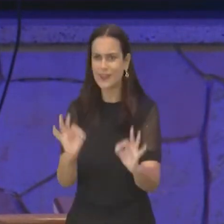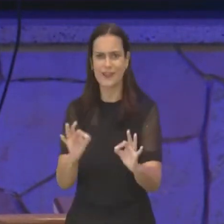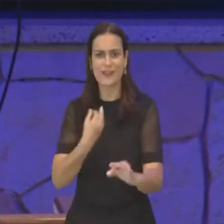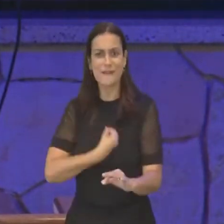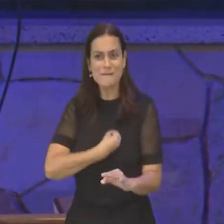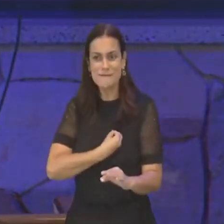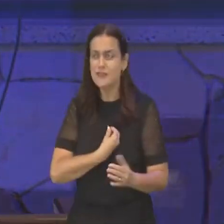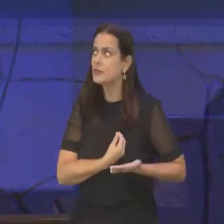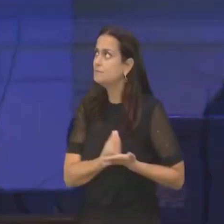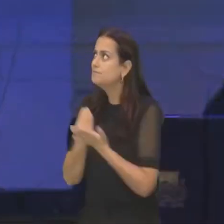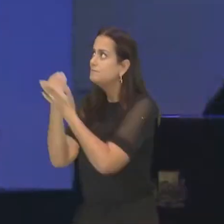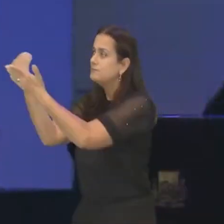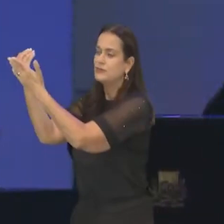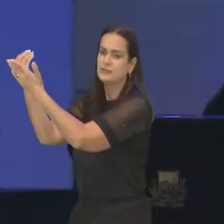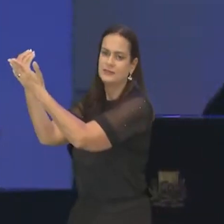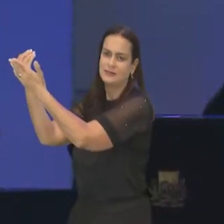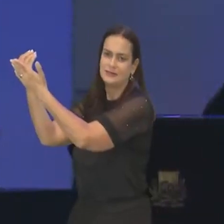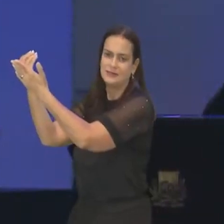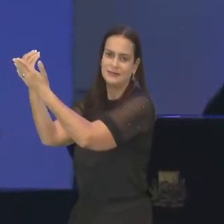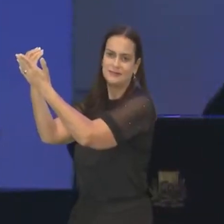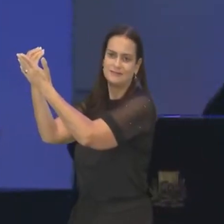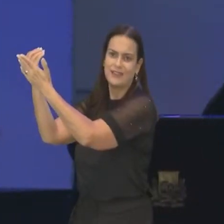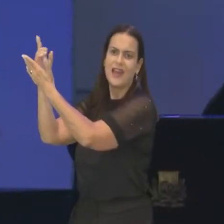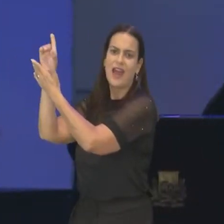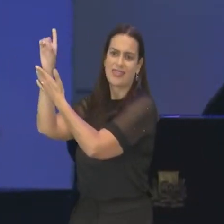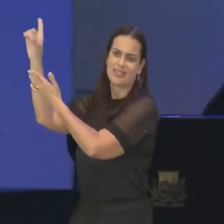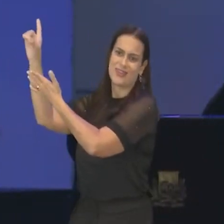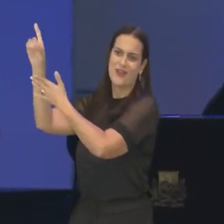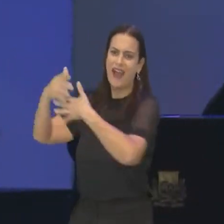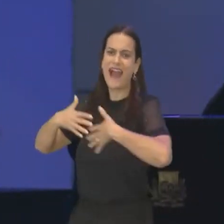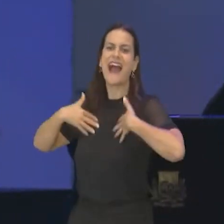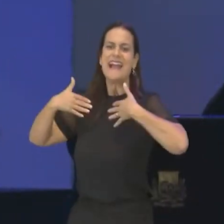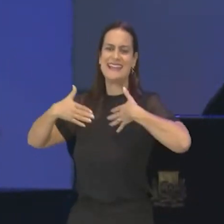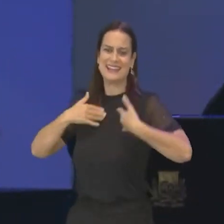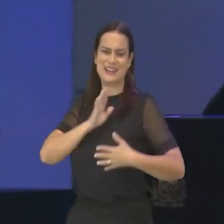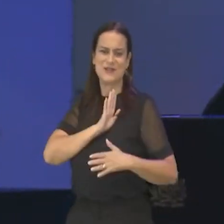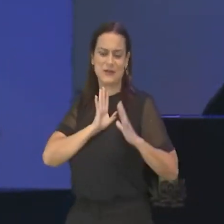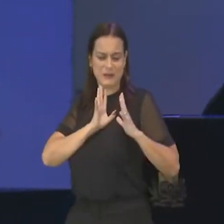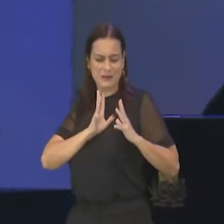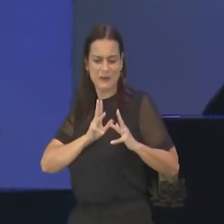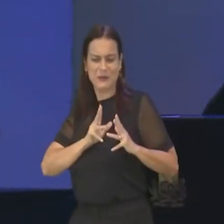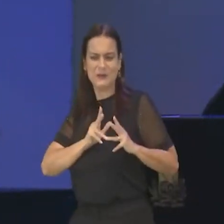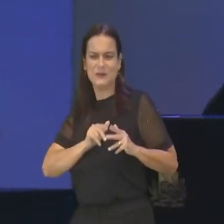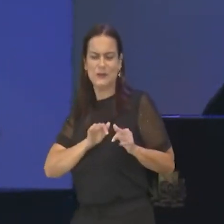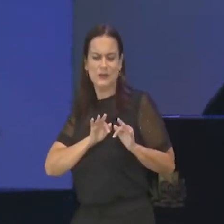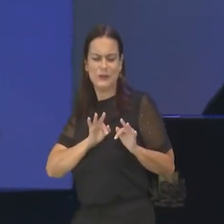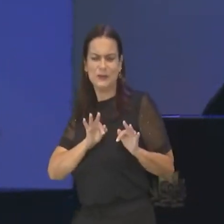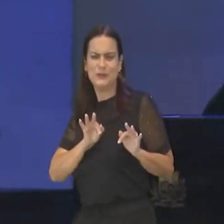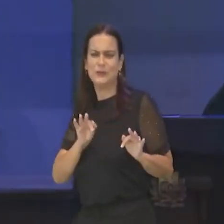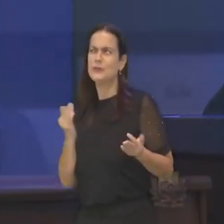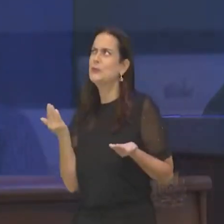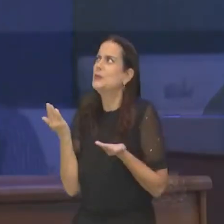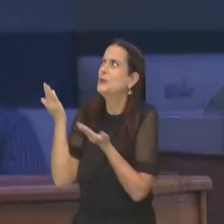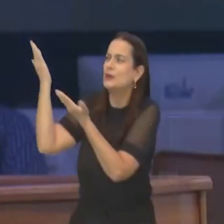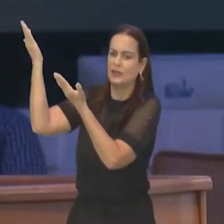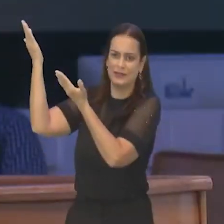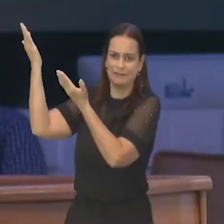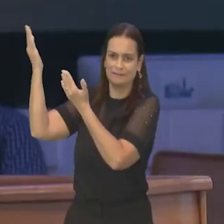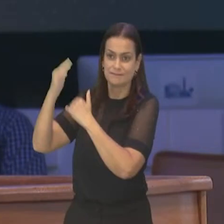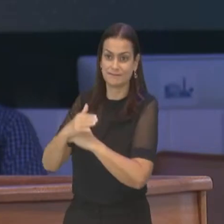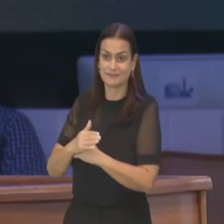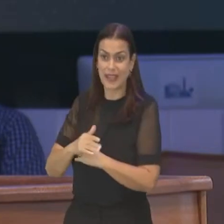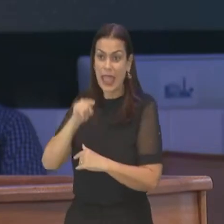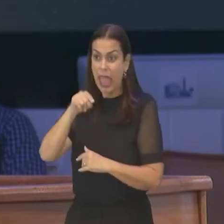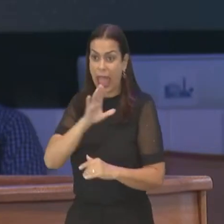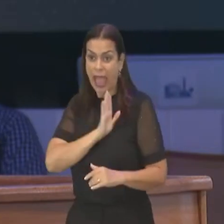Vidas rendidas ao altar, alegria e singeleza de coração. Essa alegria